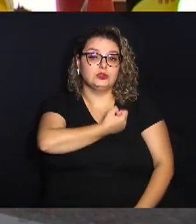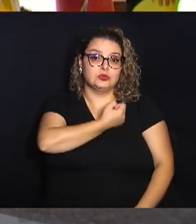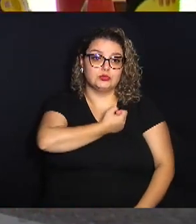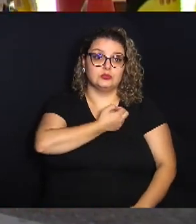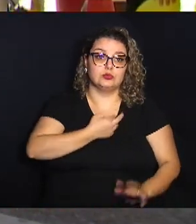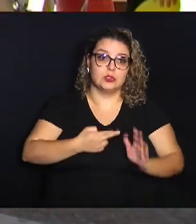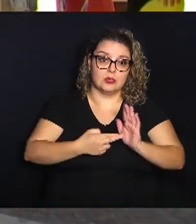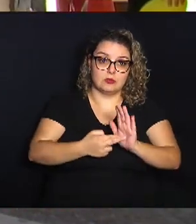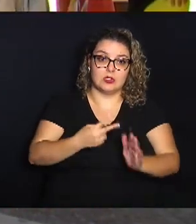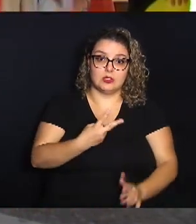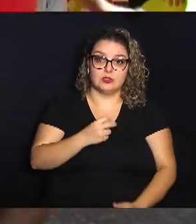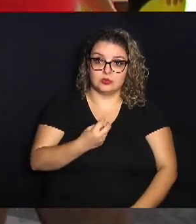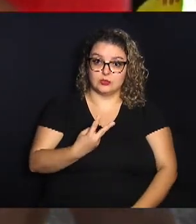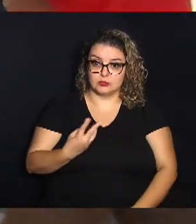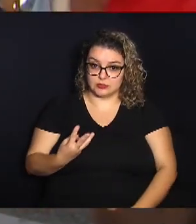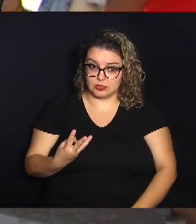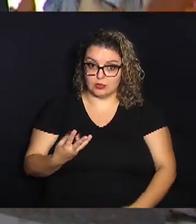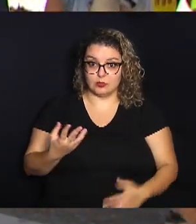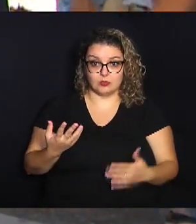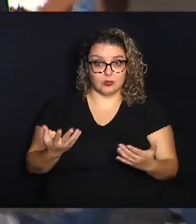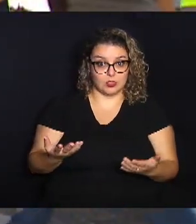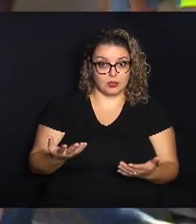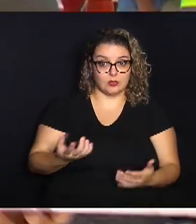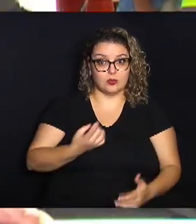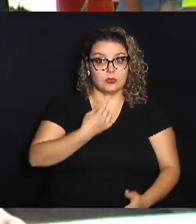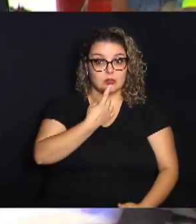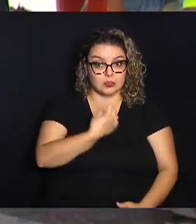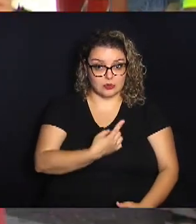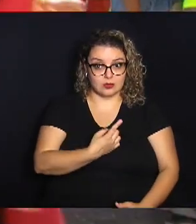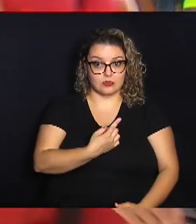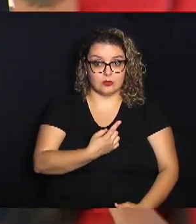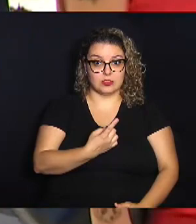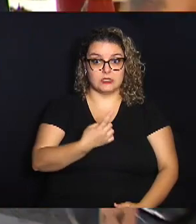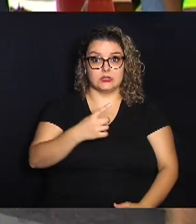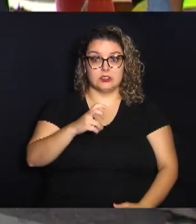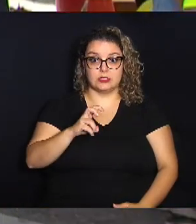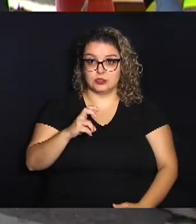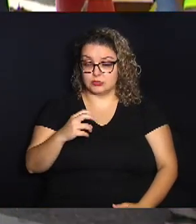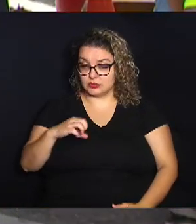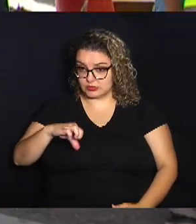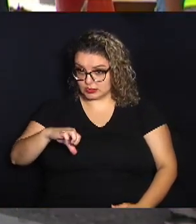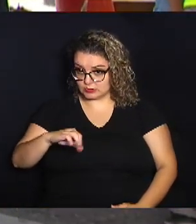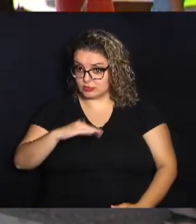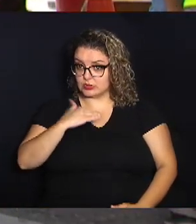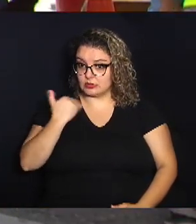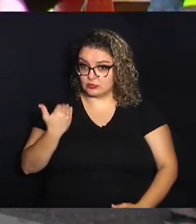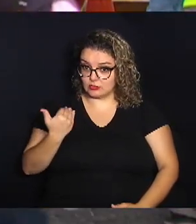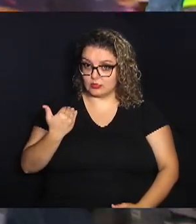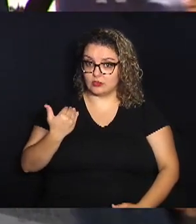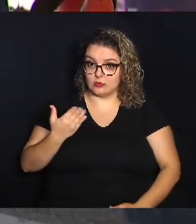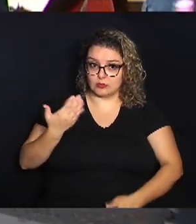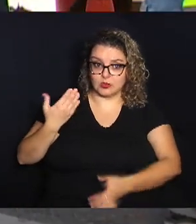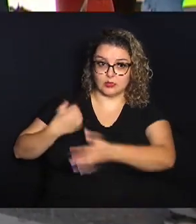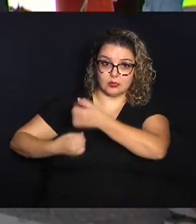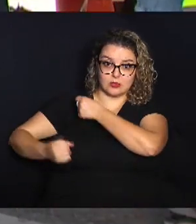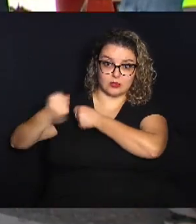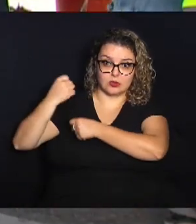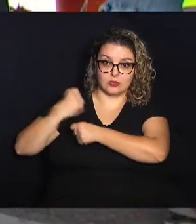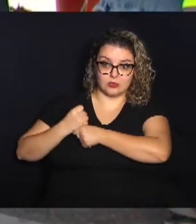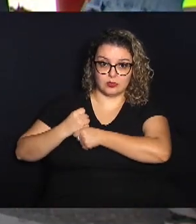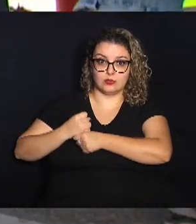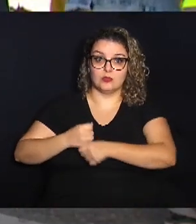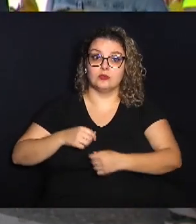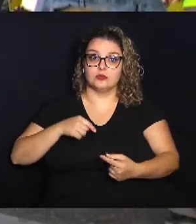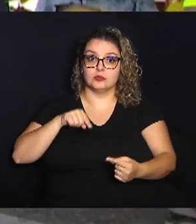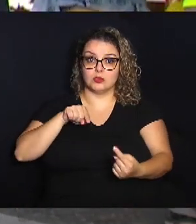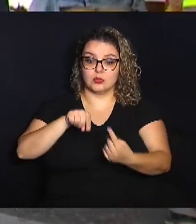a 2023. Bom, foram 159 mortes, pessoas aí que perderam a vida no